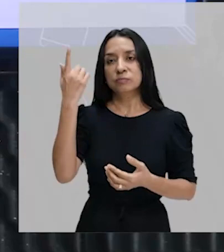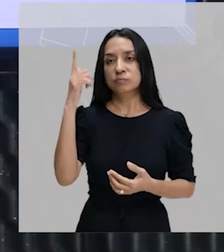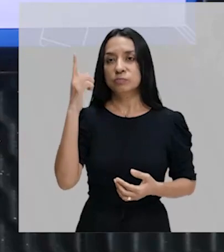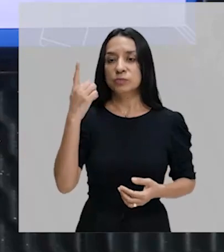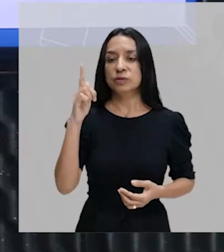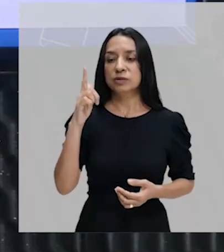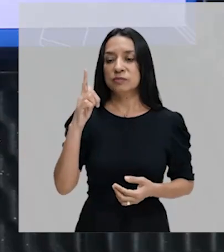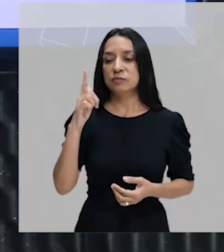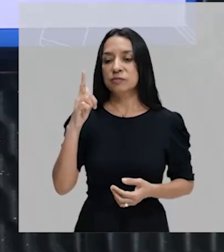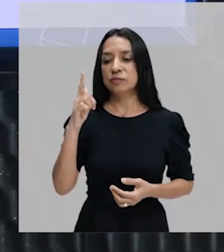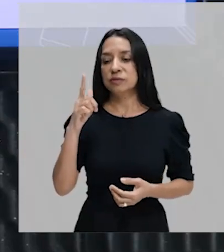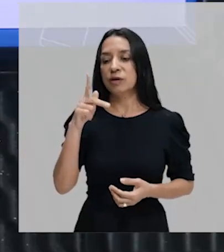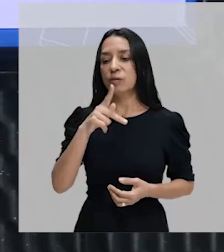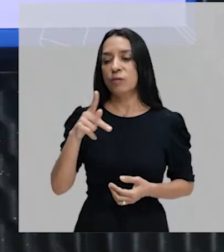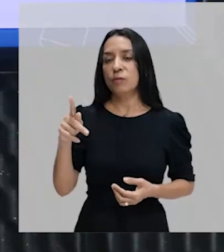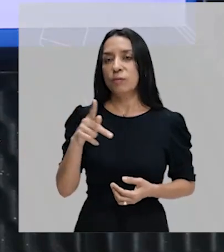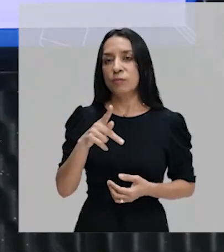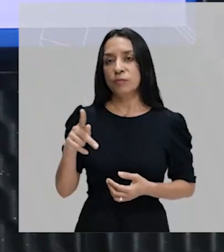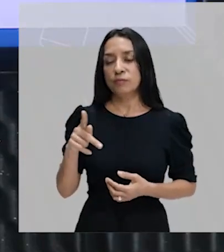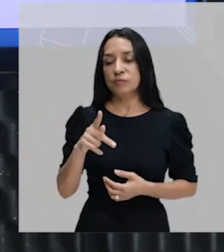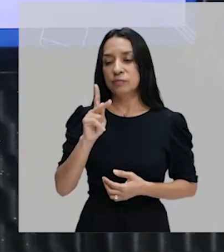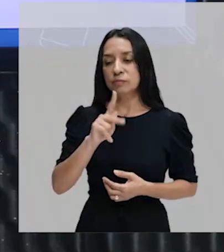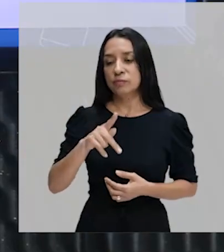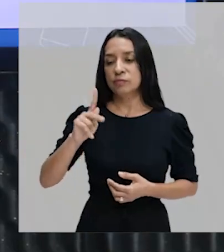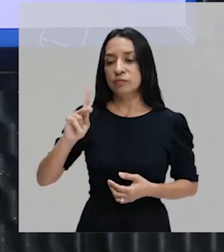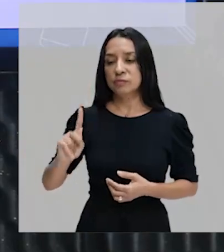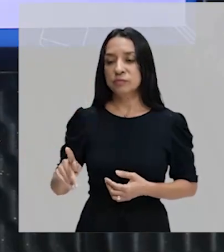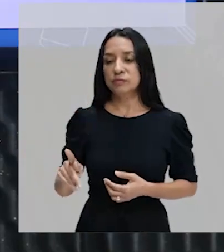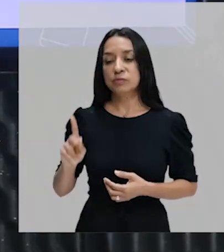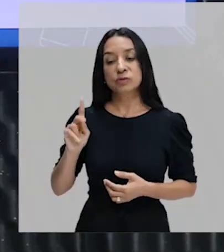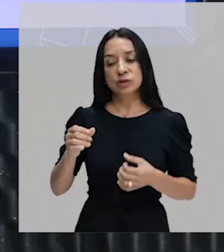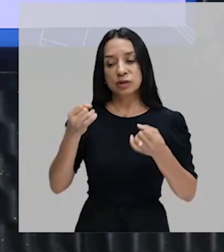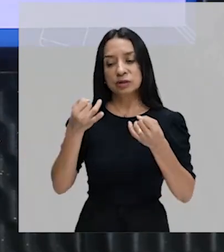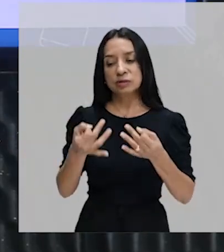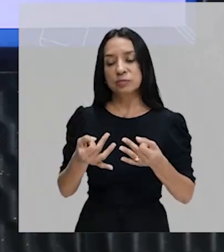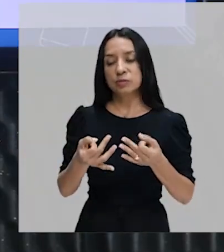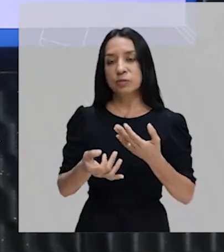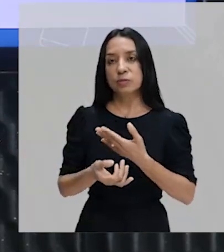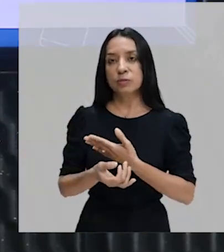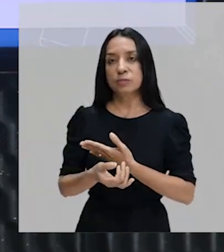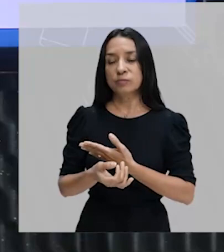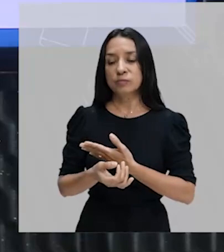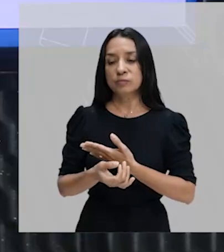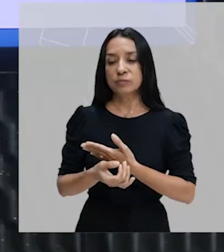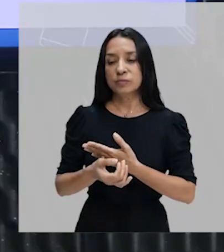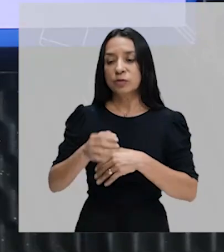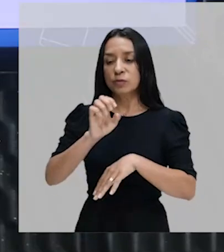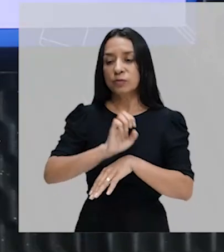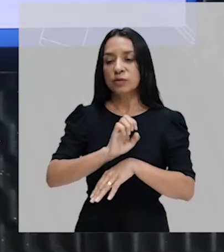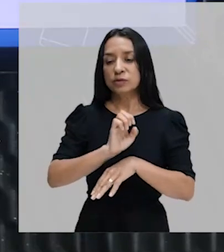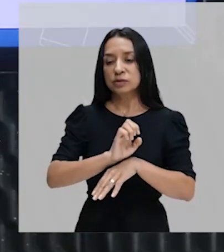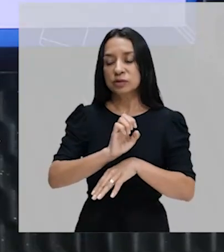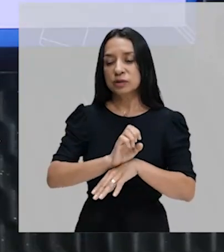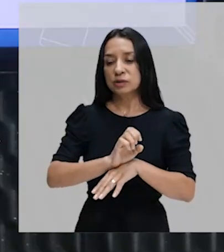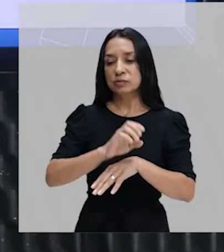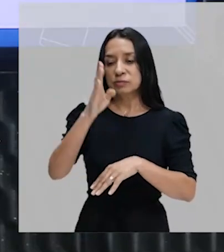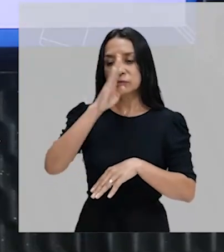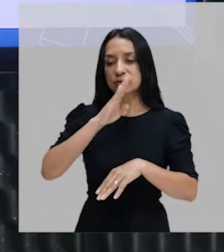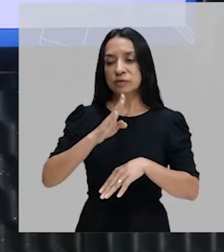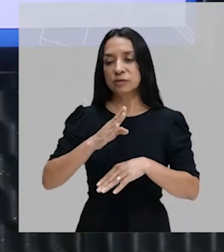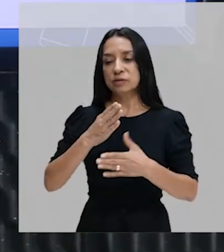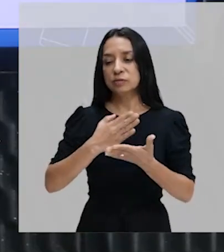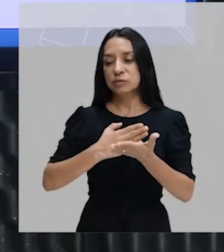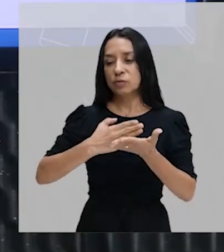geografia, nosso maravilhoso, né, já deve ter comentado com vocês, se não ele ainda vai comentar, os estados brasileiros que começam com a